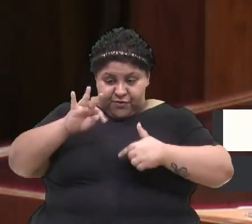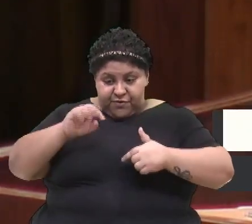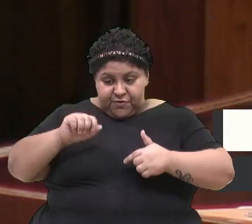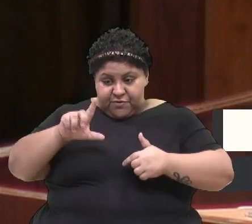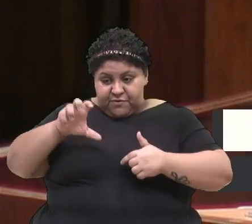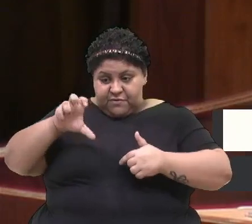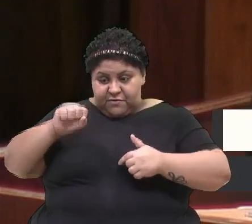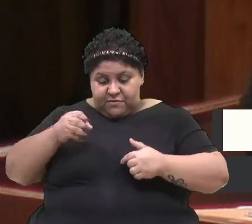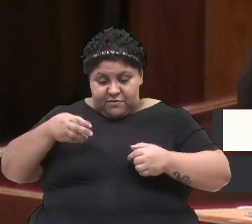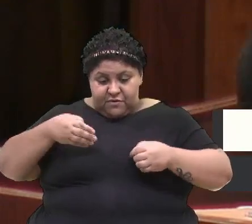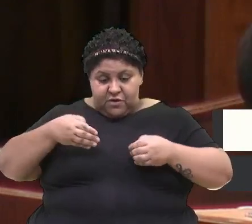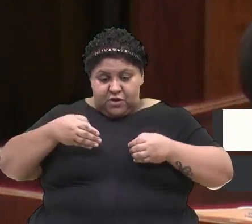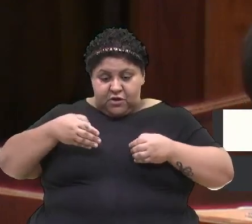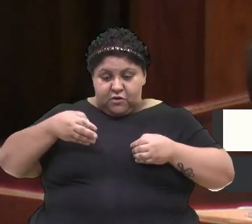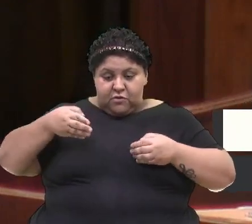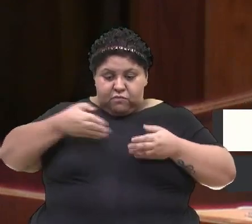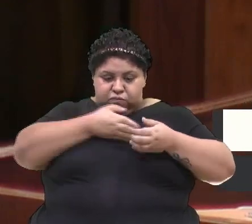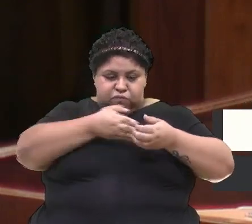por vários